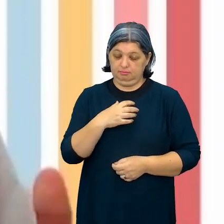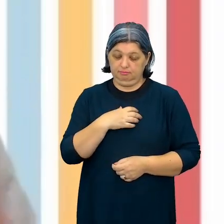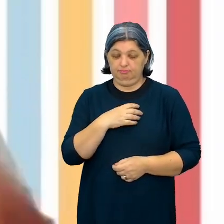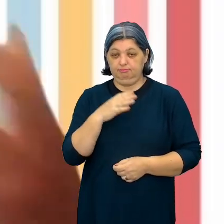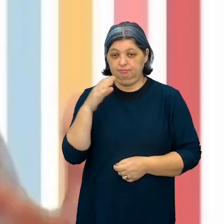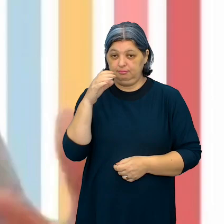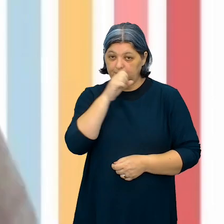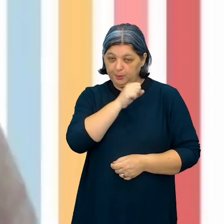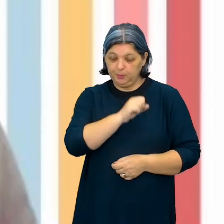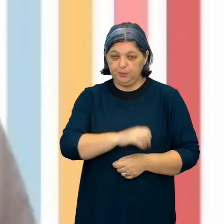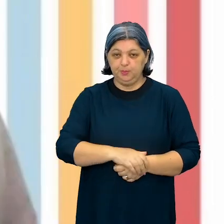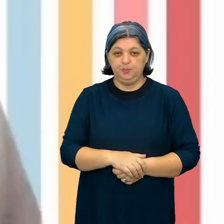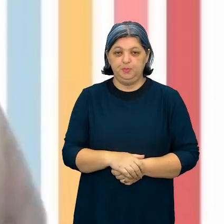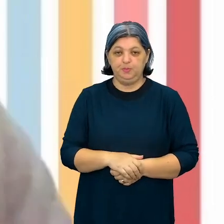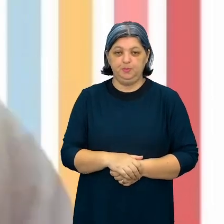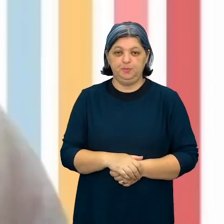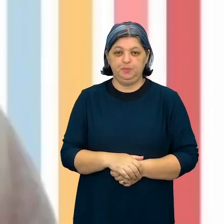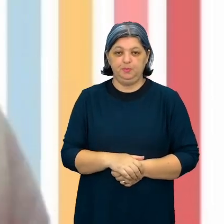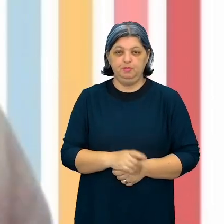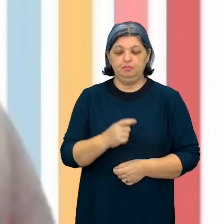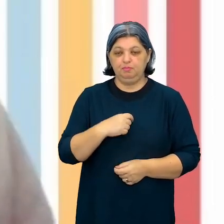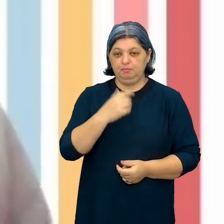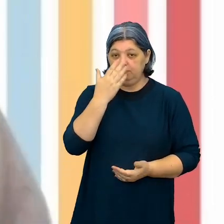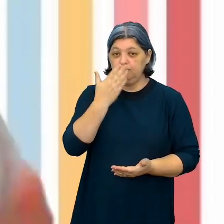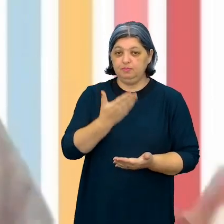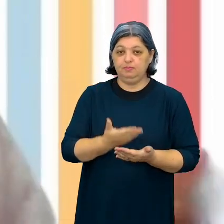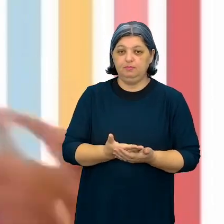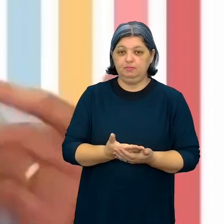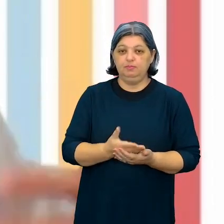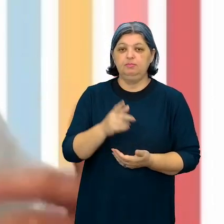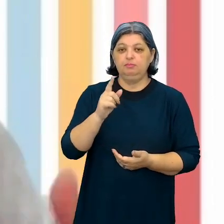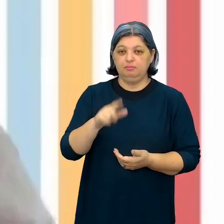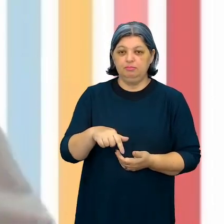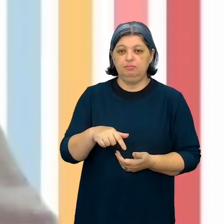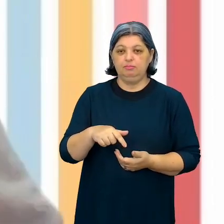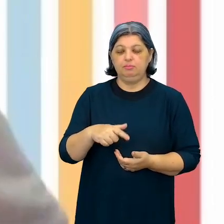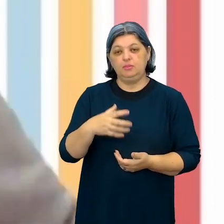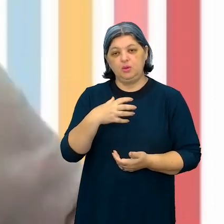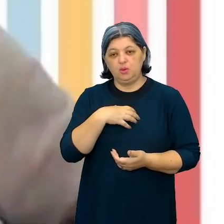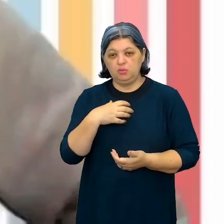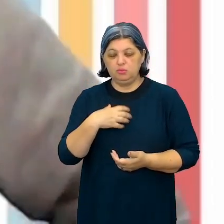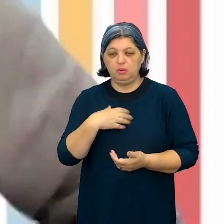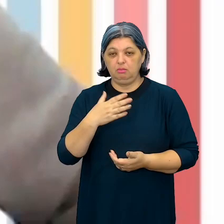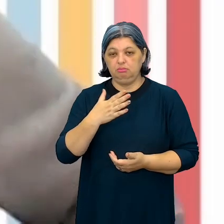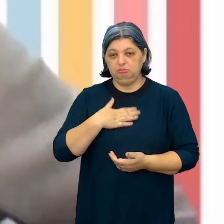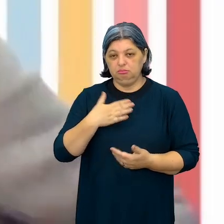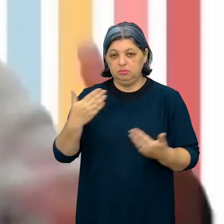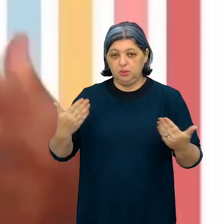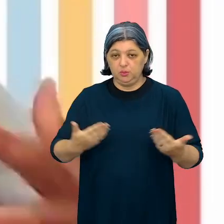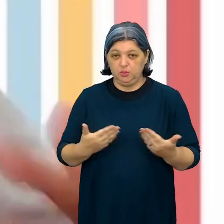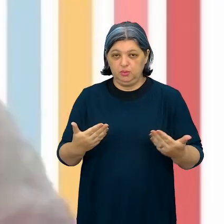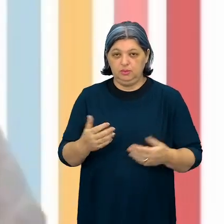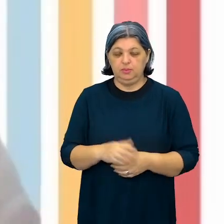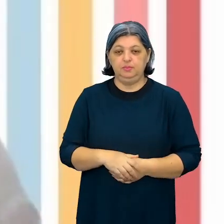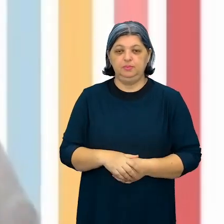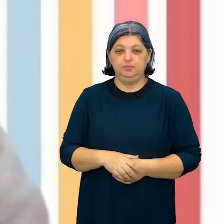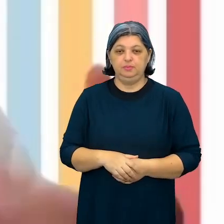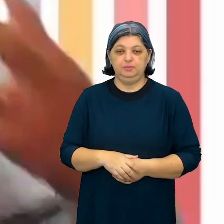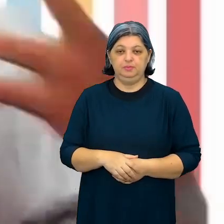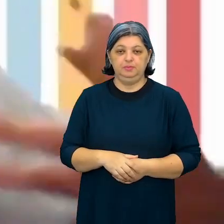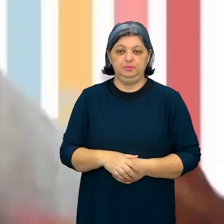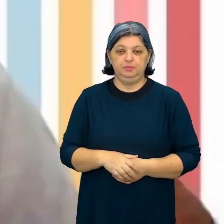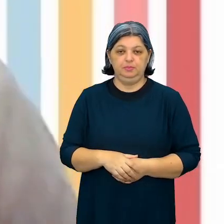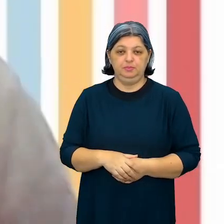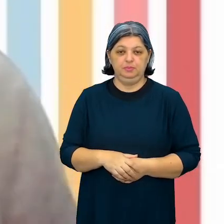sucinta até porque acredito eu que seja de fato como estou hoje então é a minha roupa